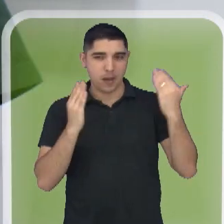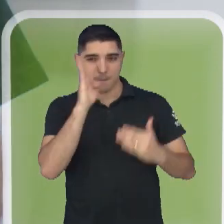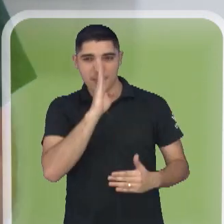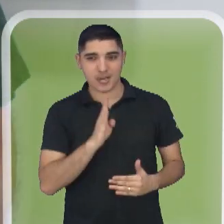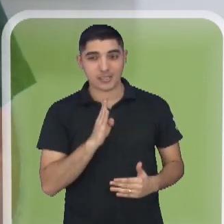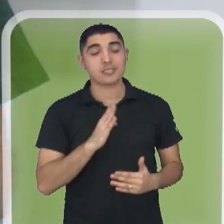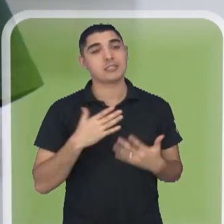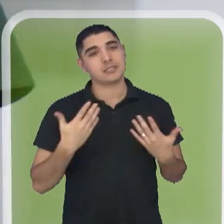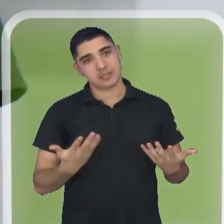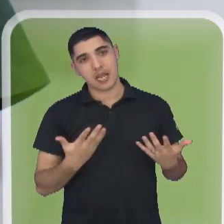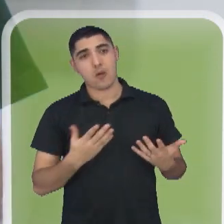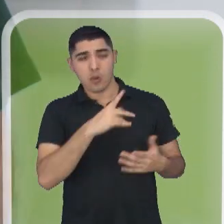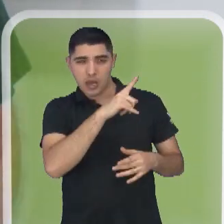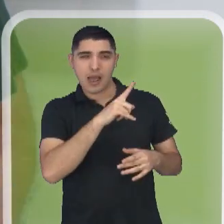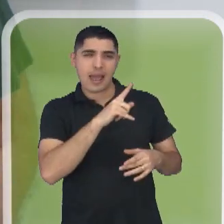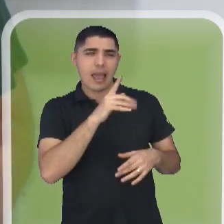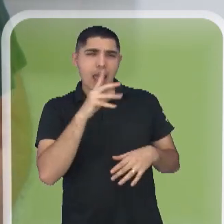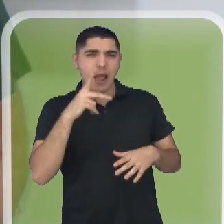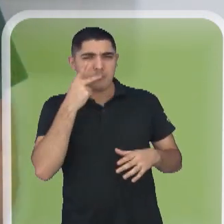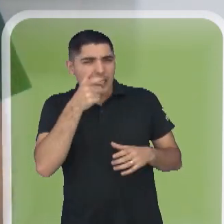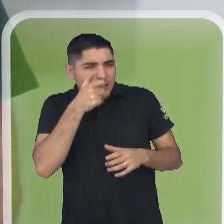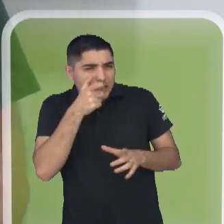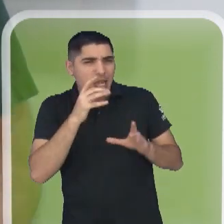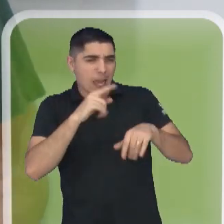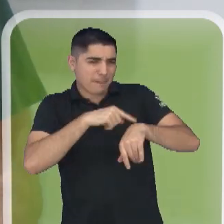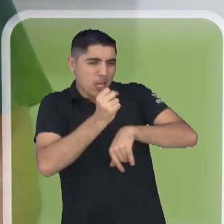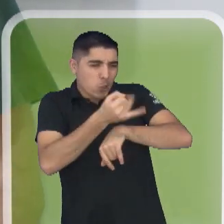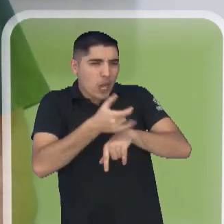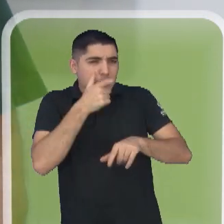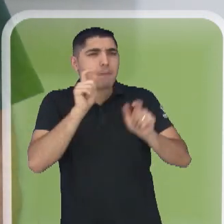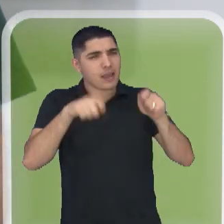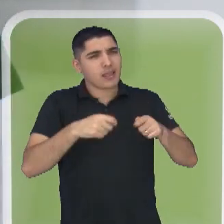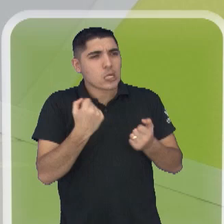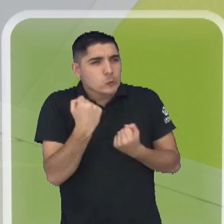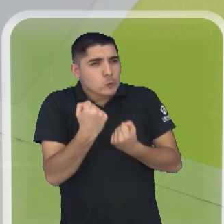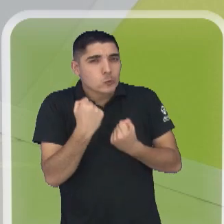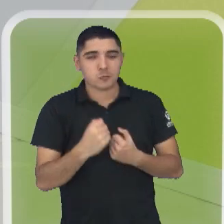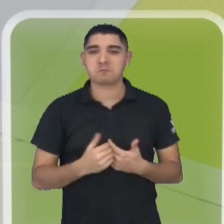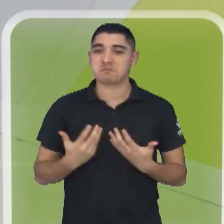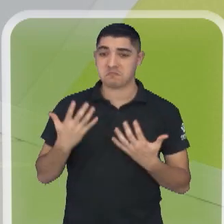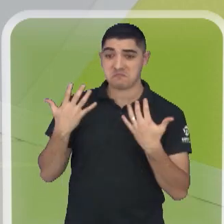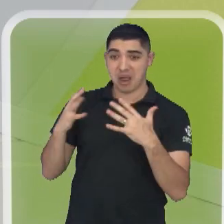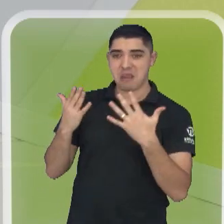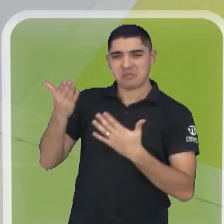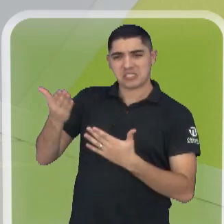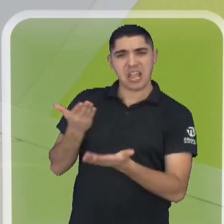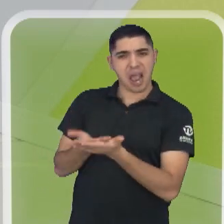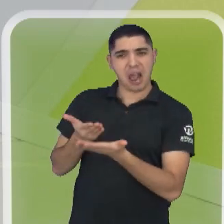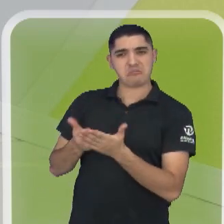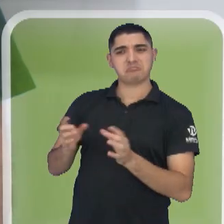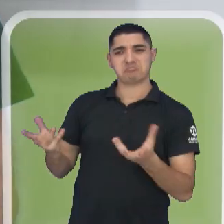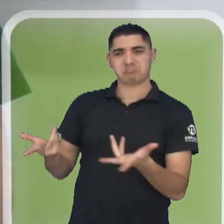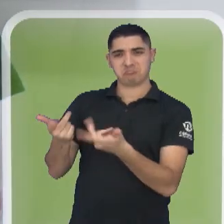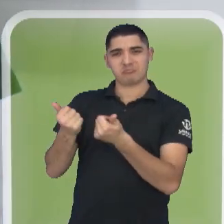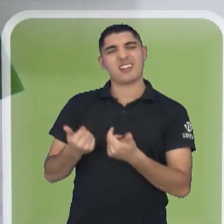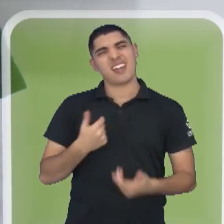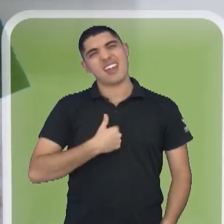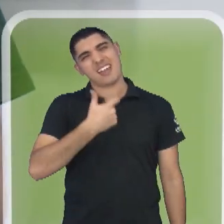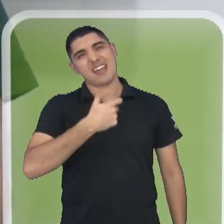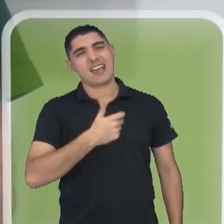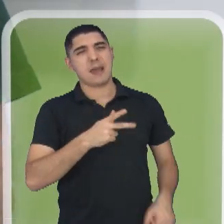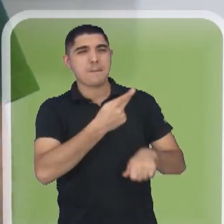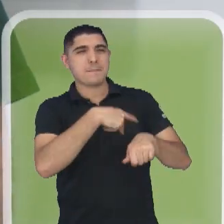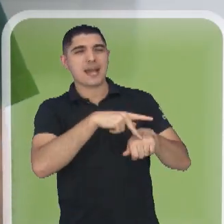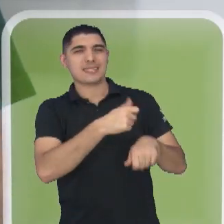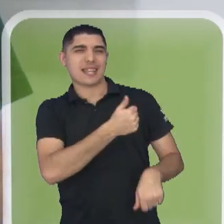pouquinho tarde, mas acho que dá para torcer aí para o pessoal do goalball de São José. Parabéns pela aula, hein, Brunão? Você tá demais, hein? Canadá,